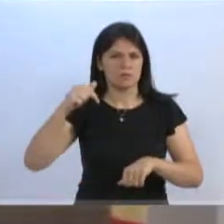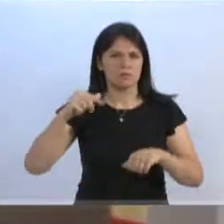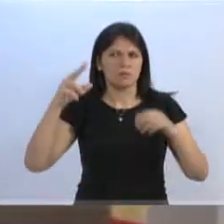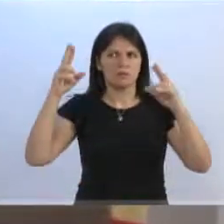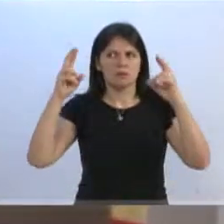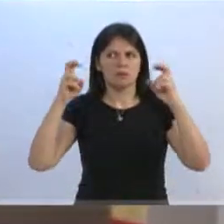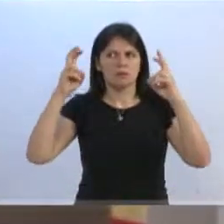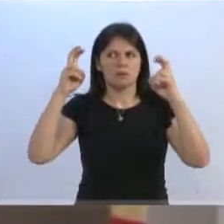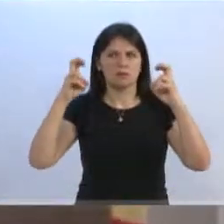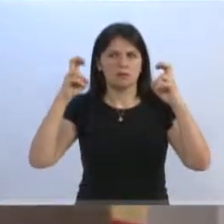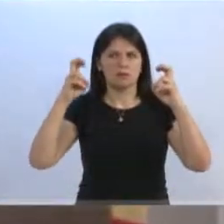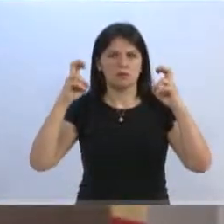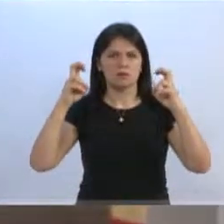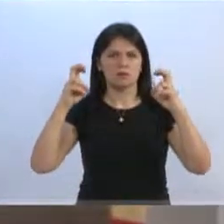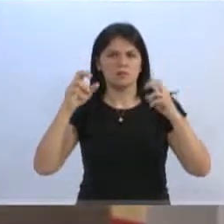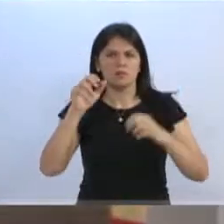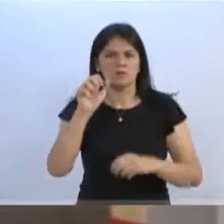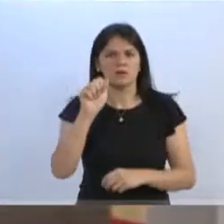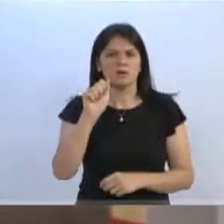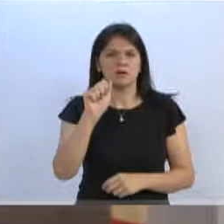a questão da AGEMED,